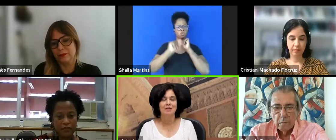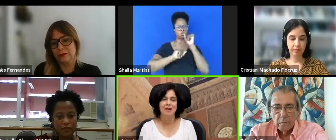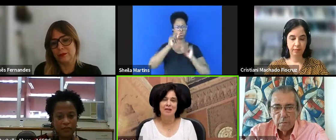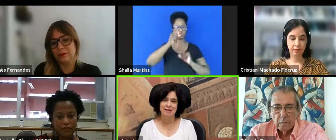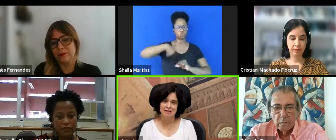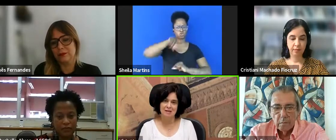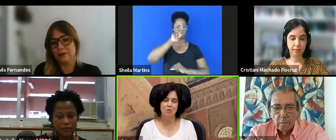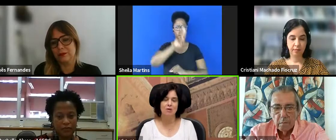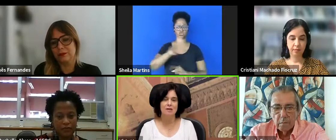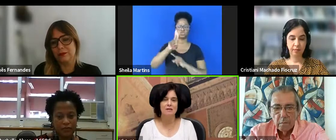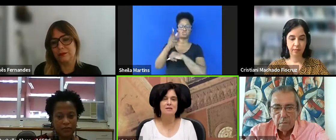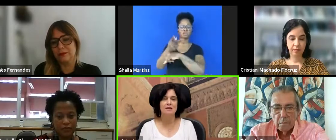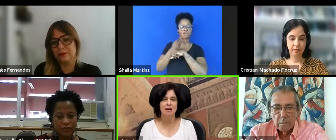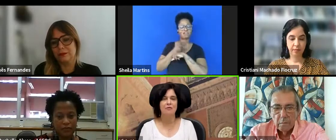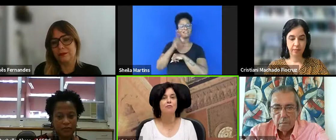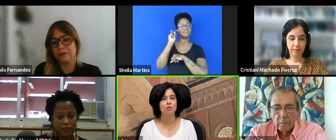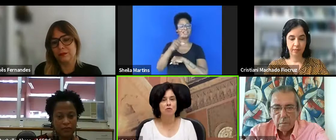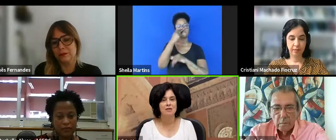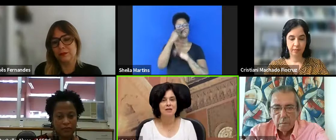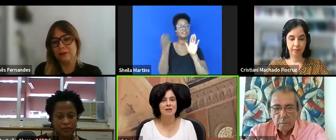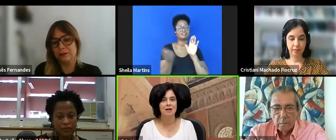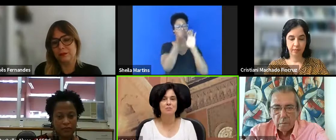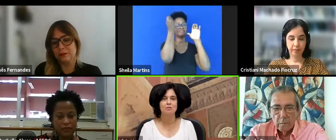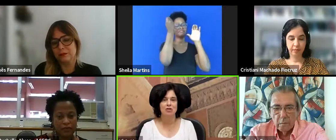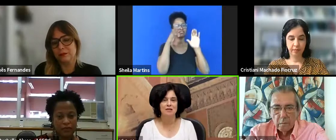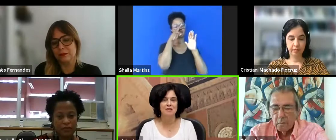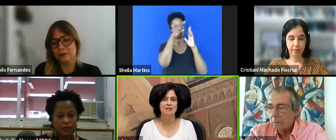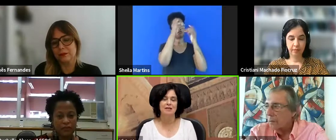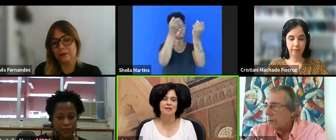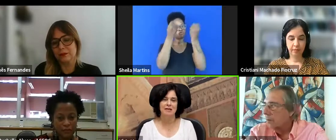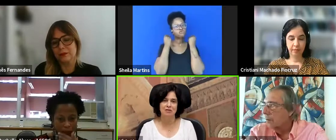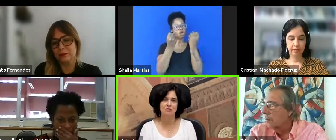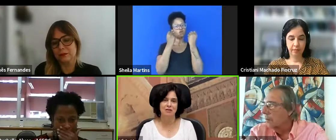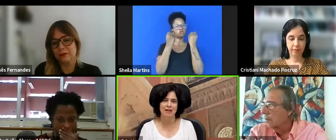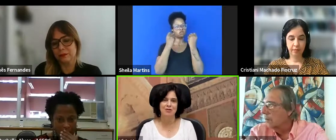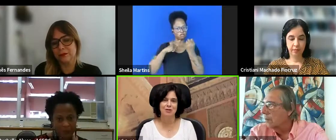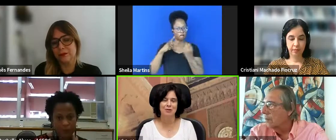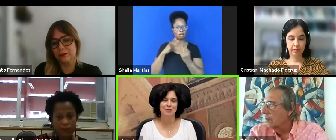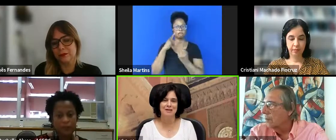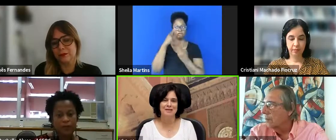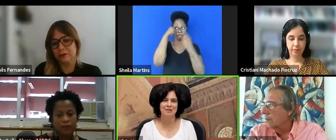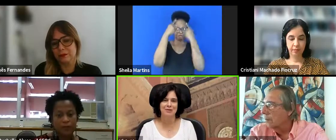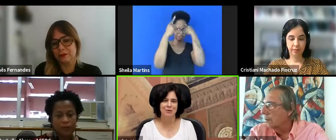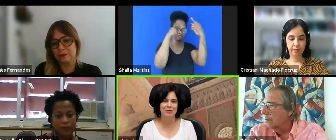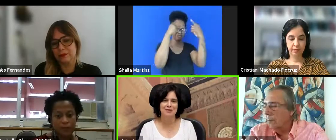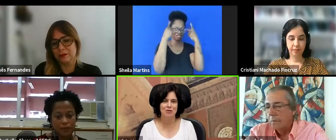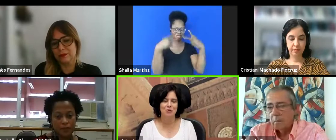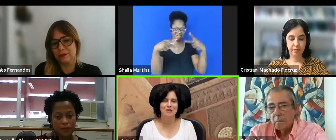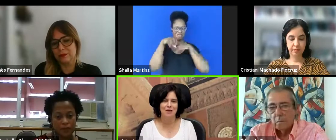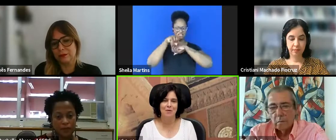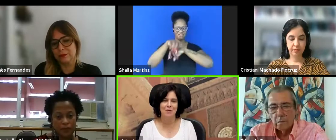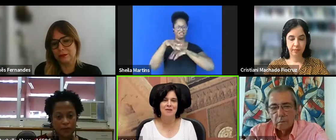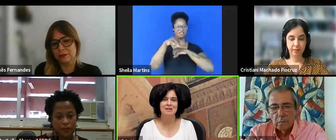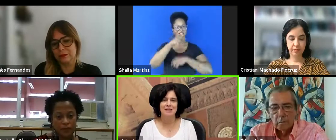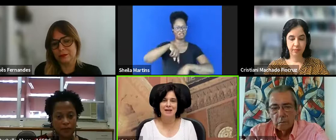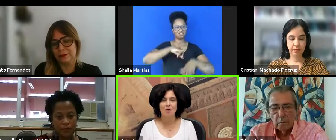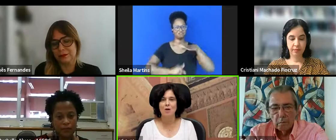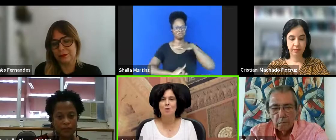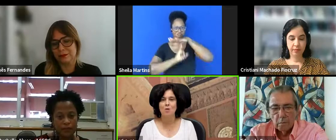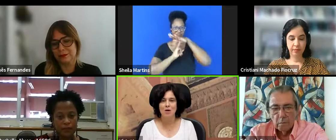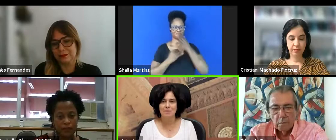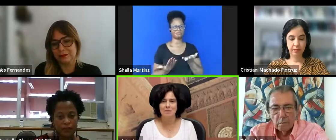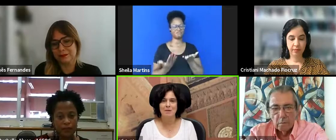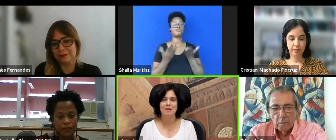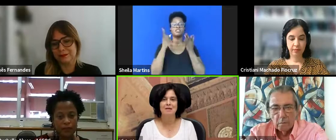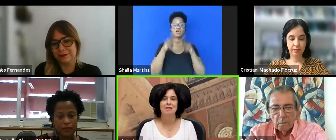nome, que simboliza a força, a pujança e a criatividade da educação na nossa instituição. Será